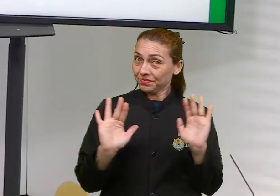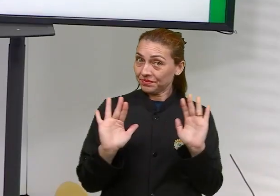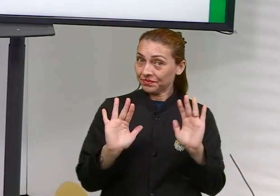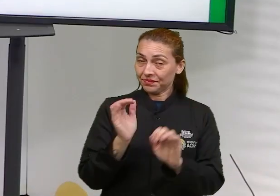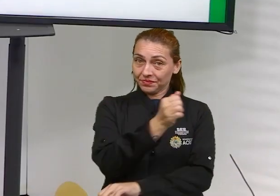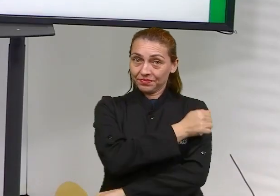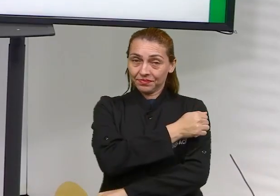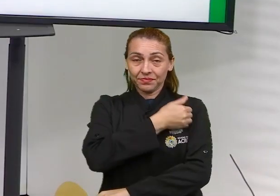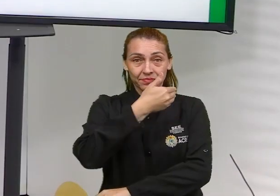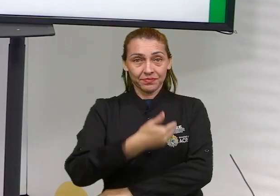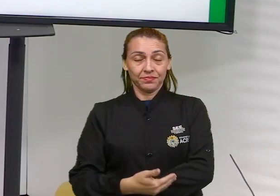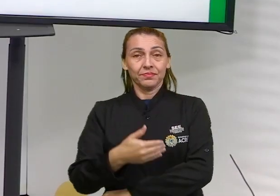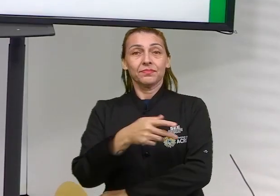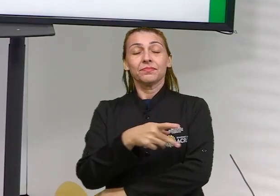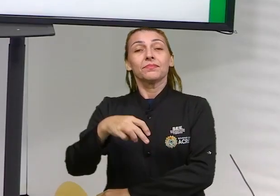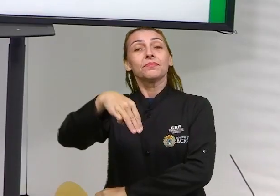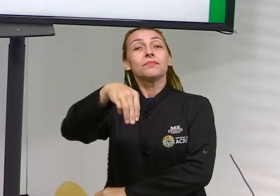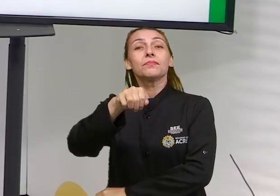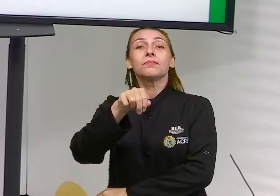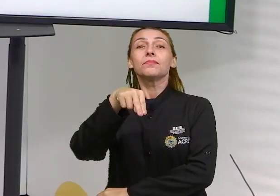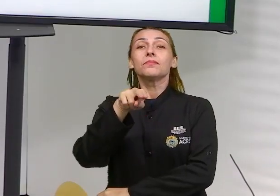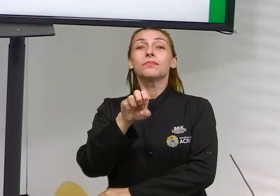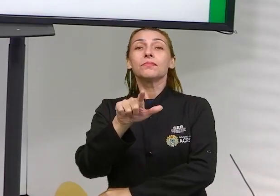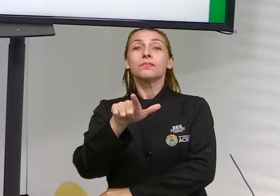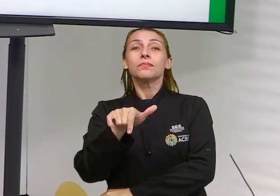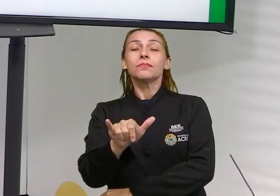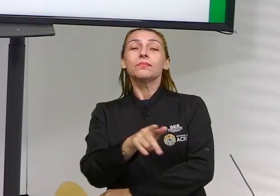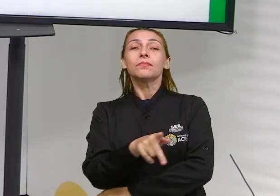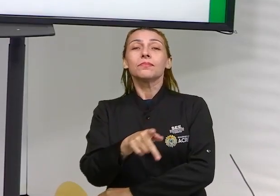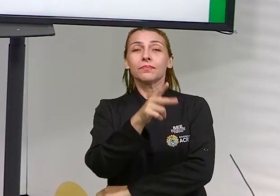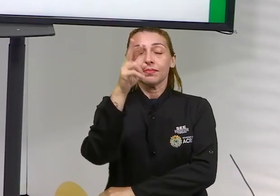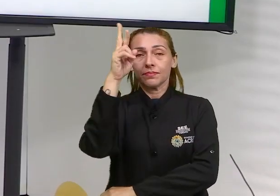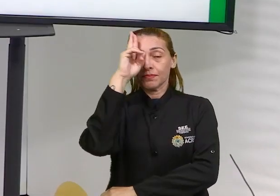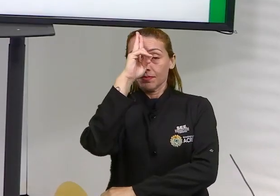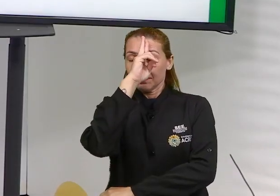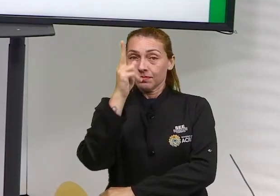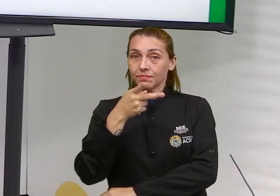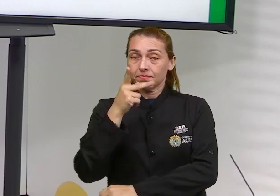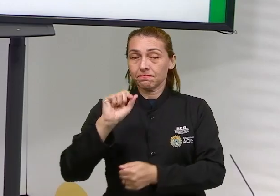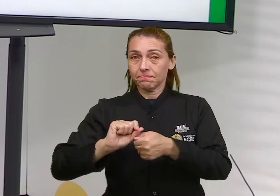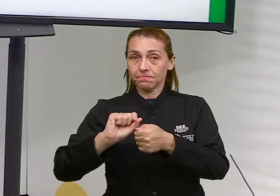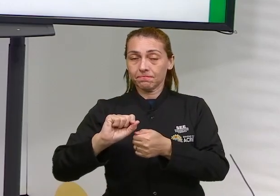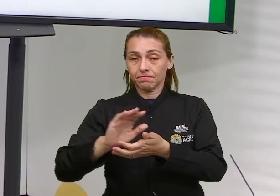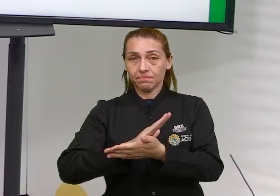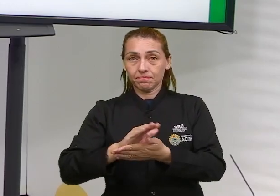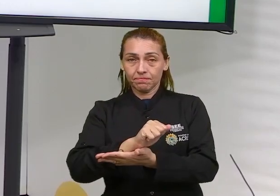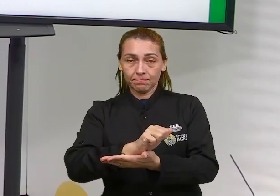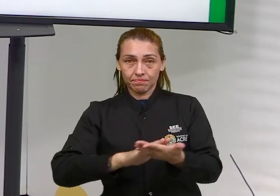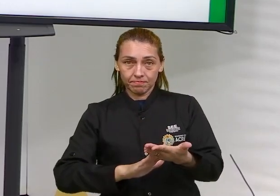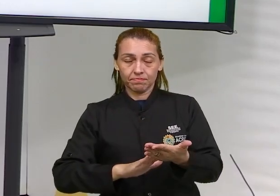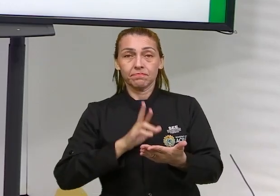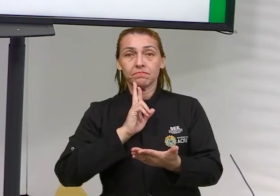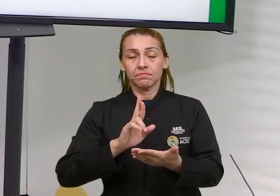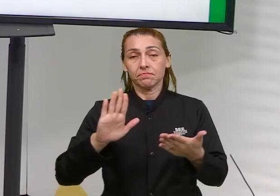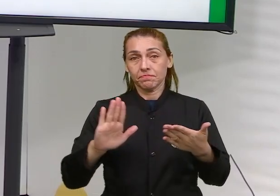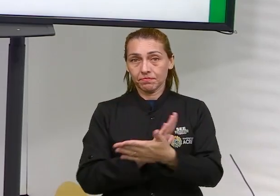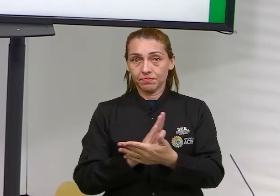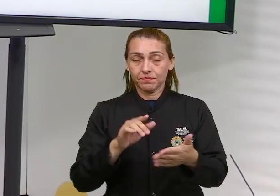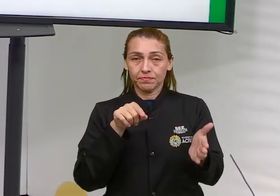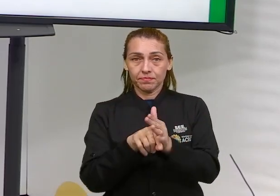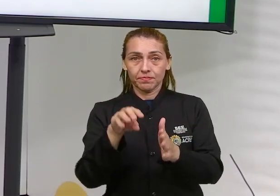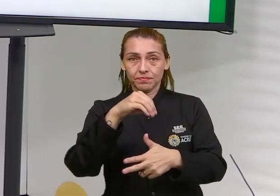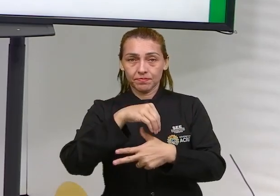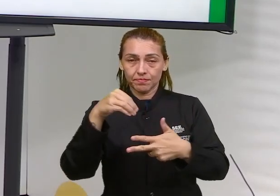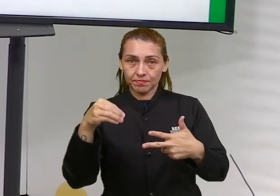Olá, estudante! Eu sou a professora Manuele, professora de História, e hoje a gente vai fazer alguns exercícios, vamos responder algumas questões do